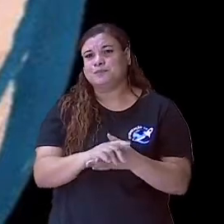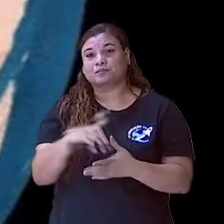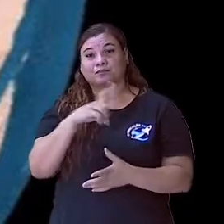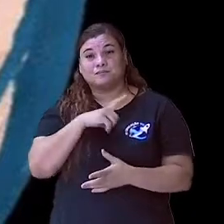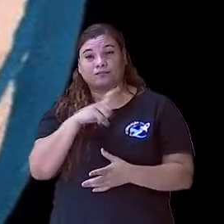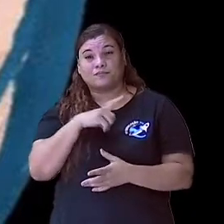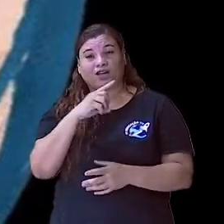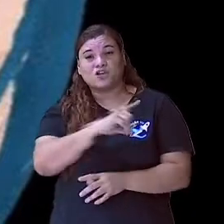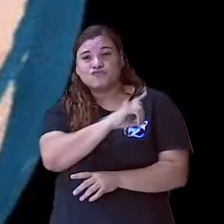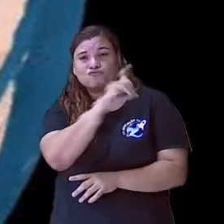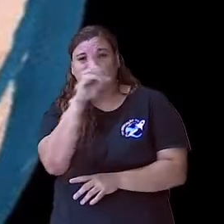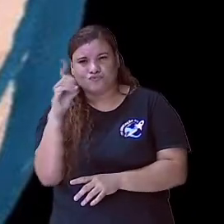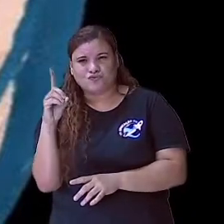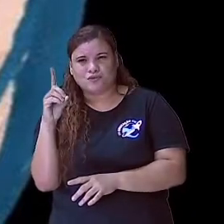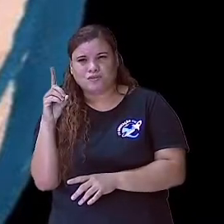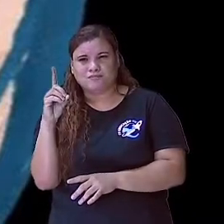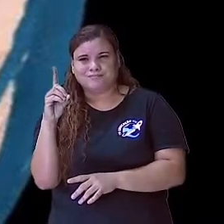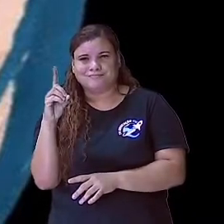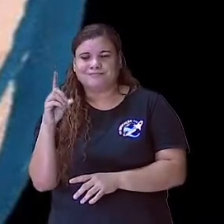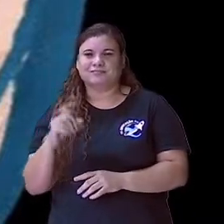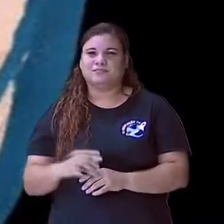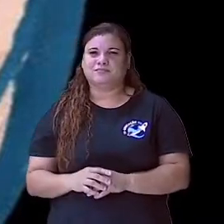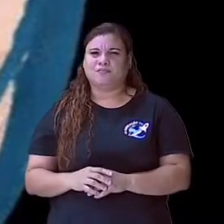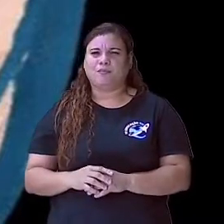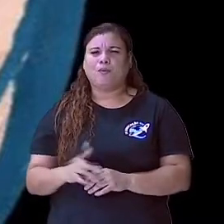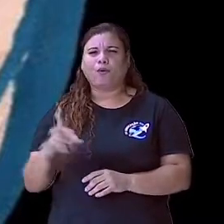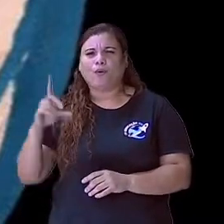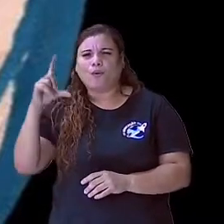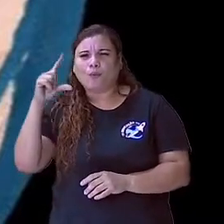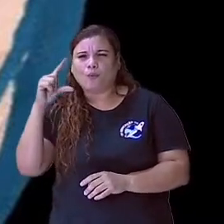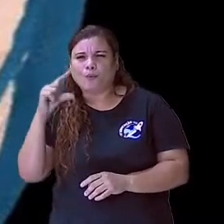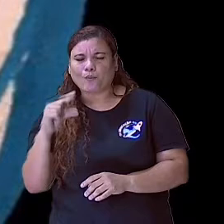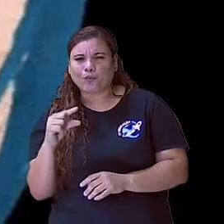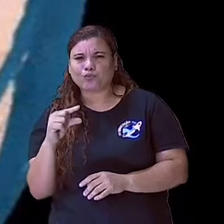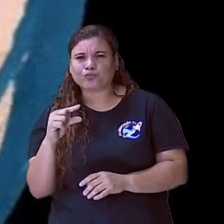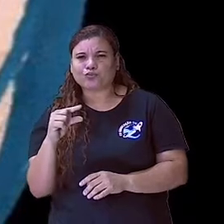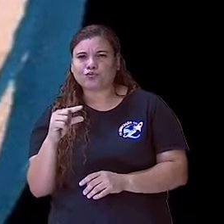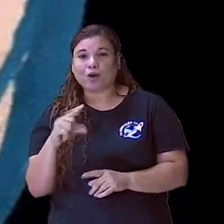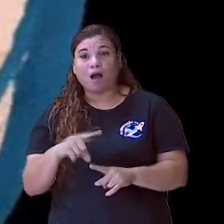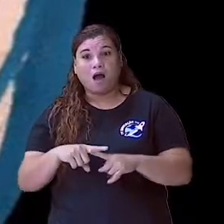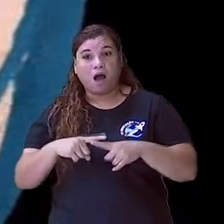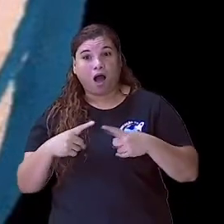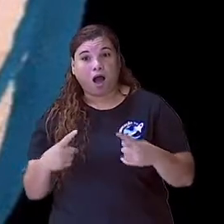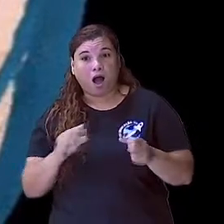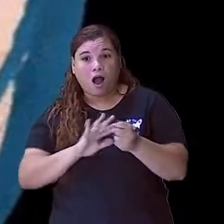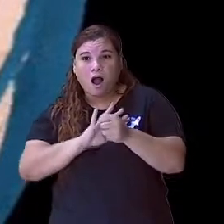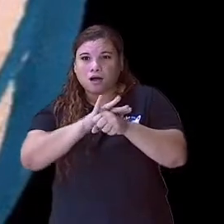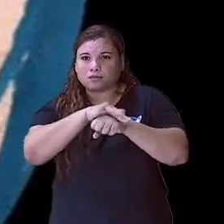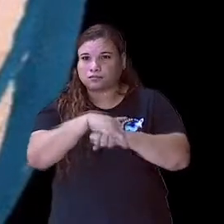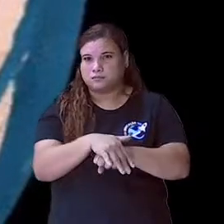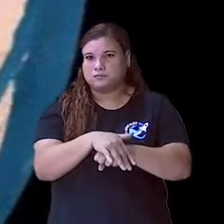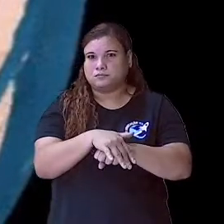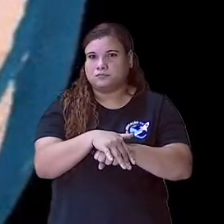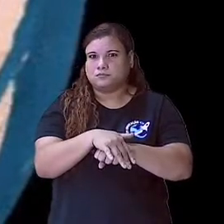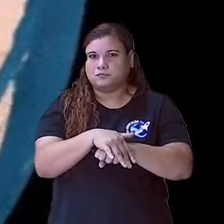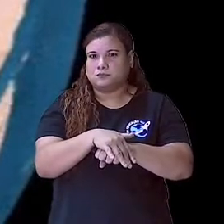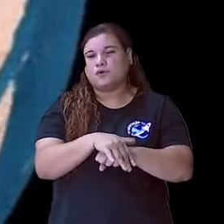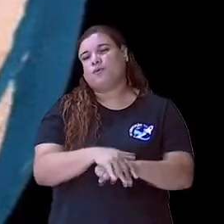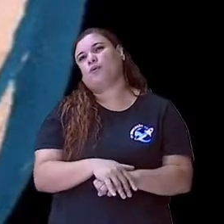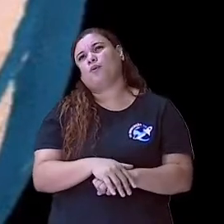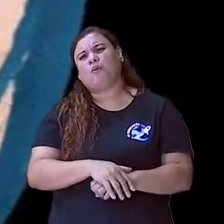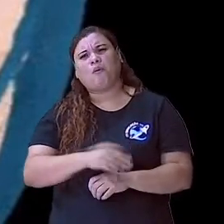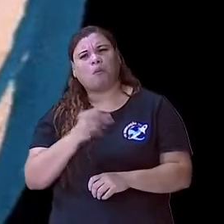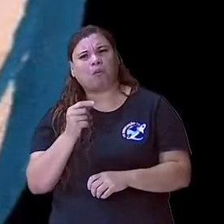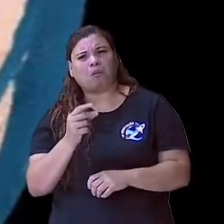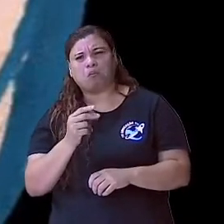dias muito pequenos, as noites, o dia, a claridade